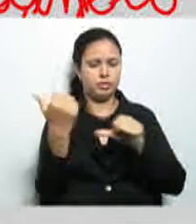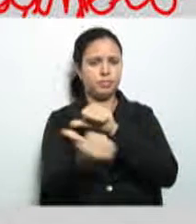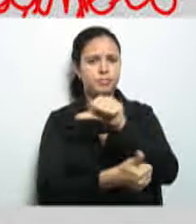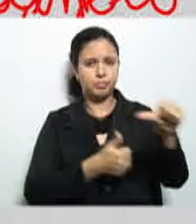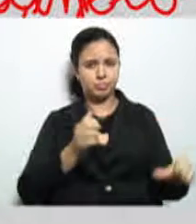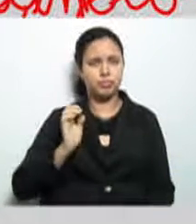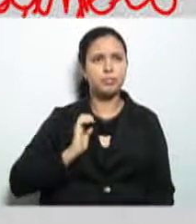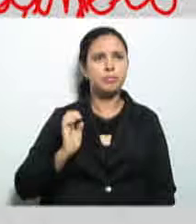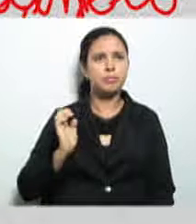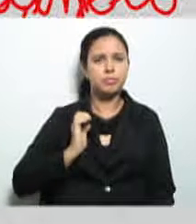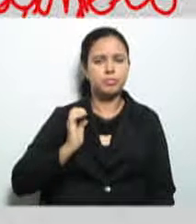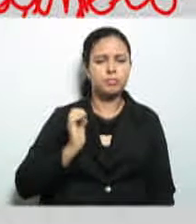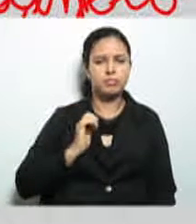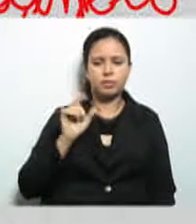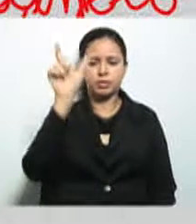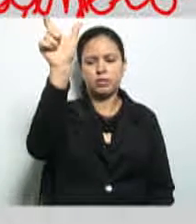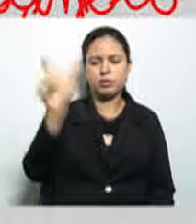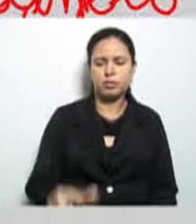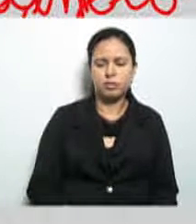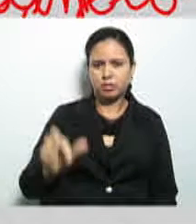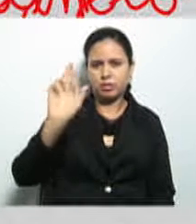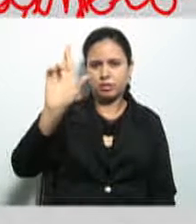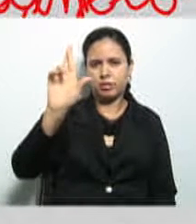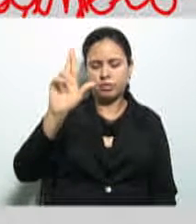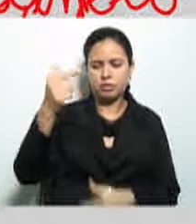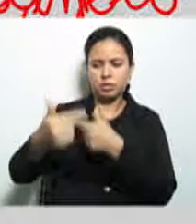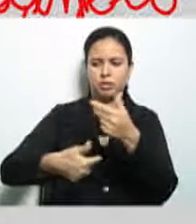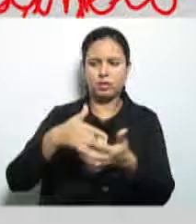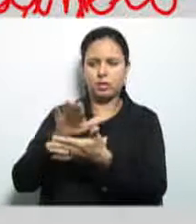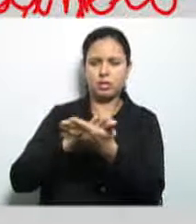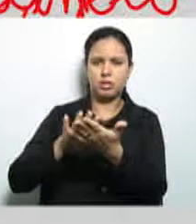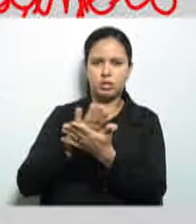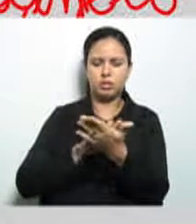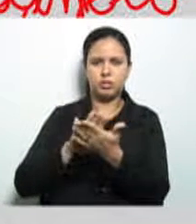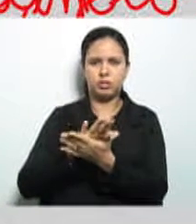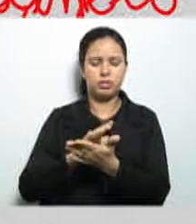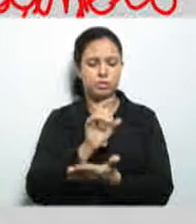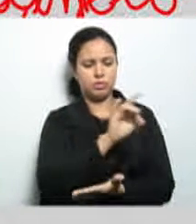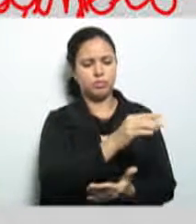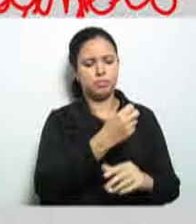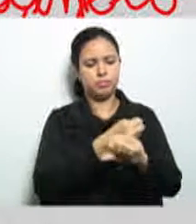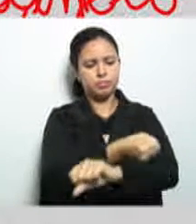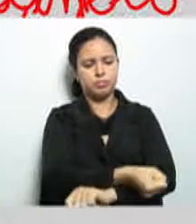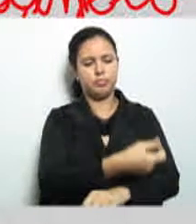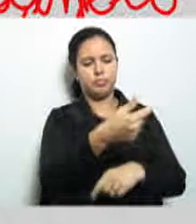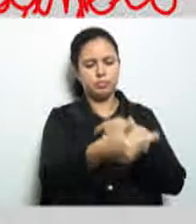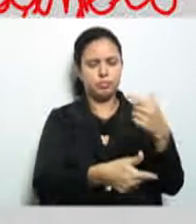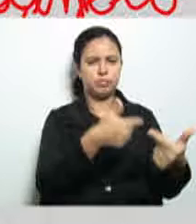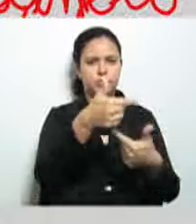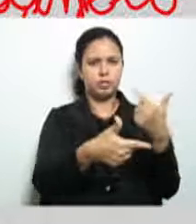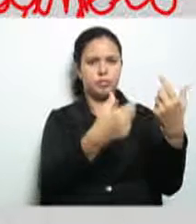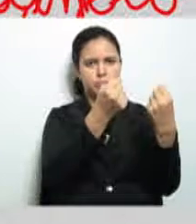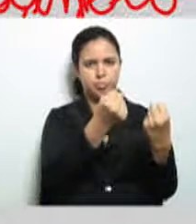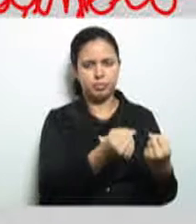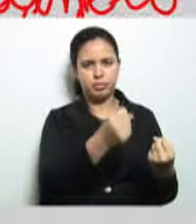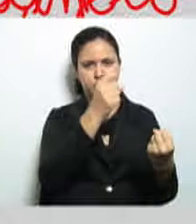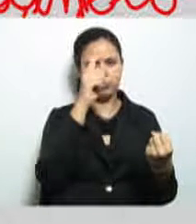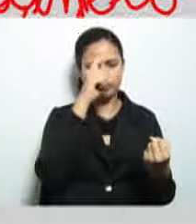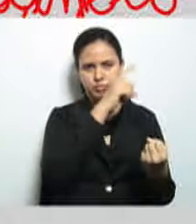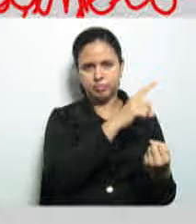O senhor, o dono do escravo, ele não trabalhava para produzir. Quem produzia tudo era o escravo.